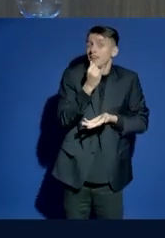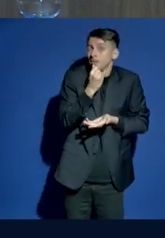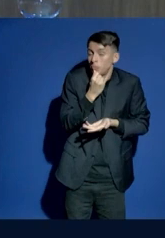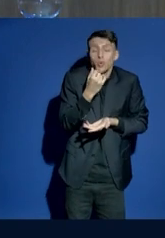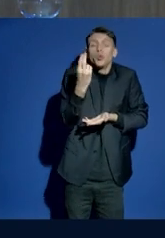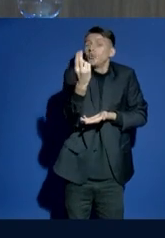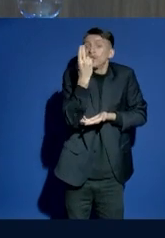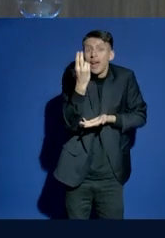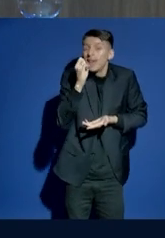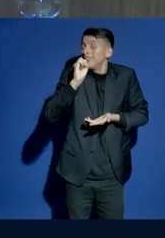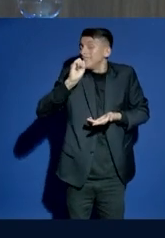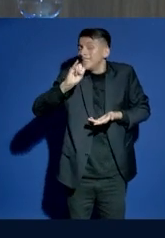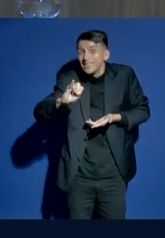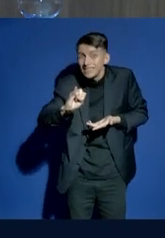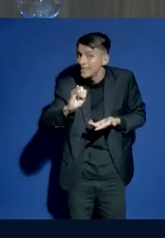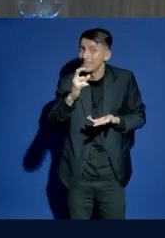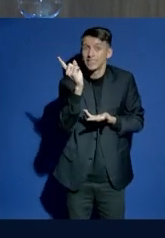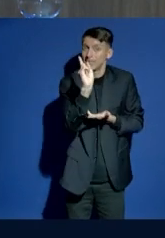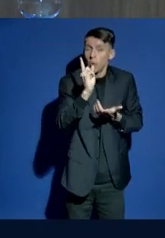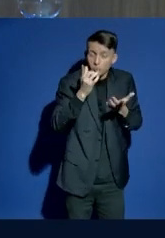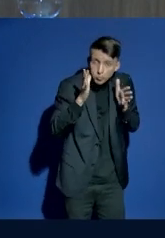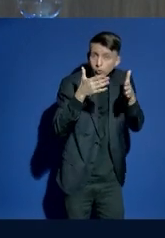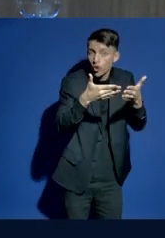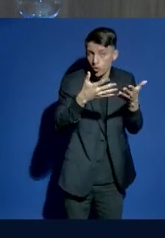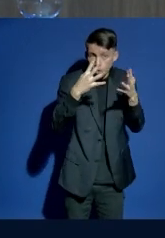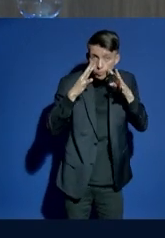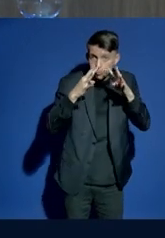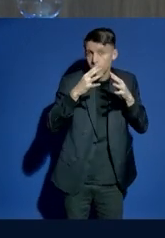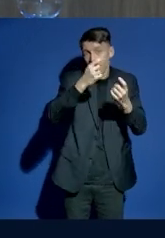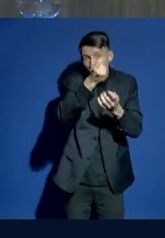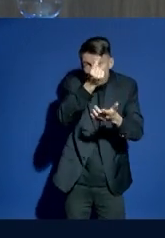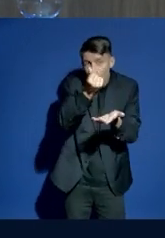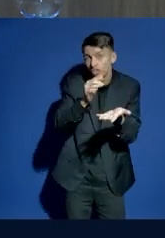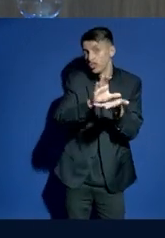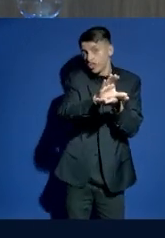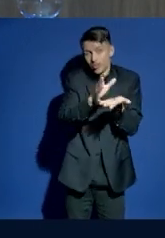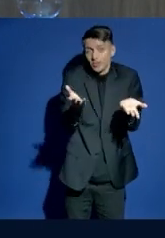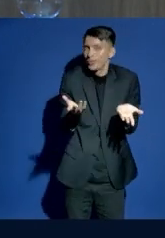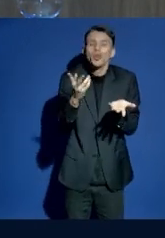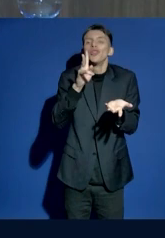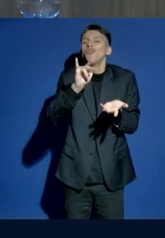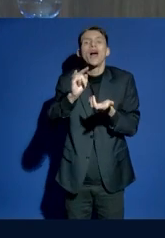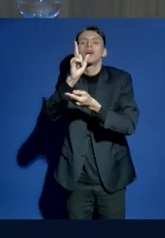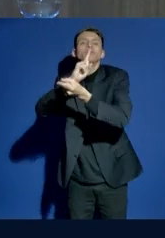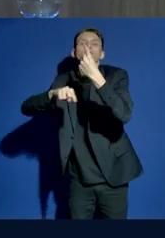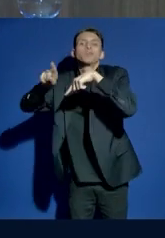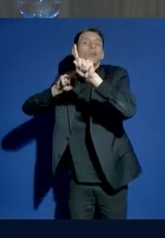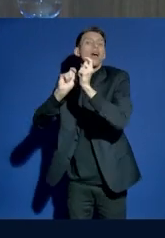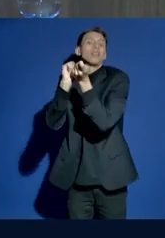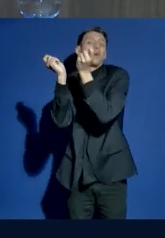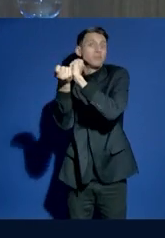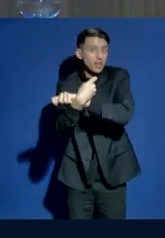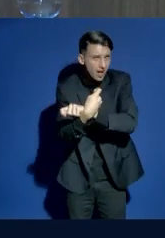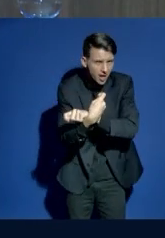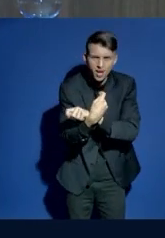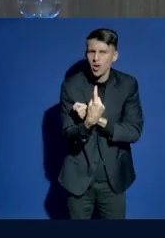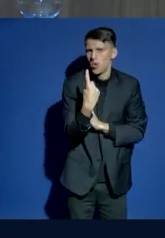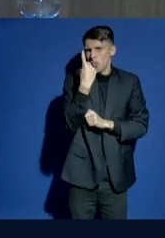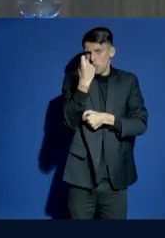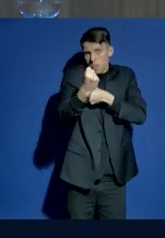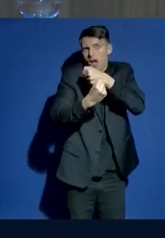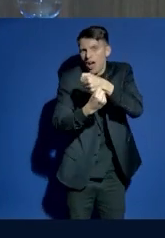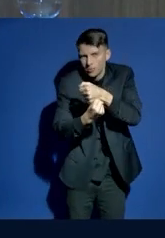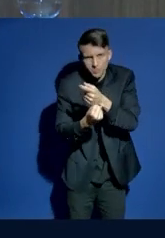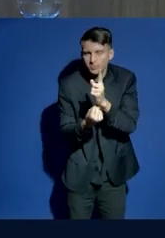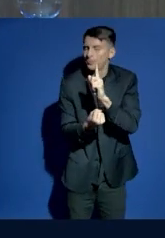nenhum outro tipo de alternativa. Nós vamos fazer essa transição energética, e ela não é uma transição energética de um ano, ela é